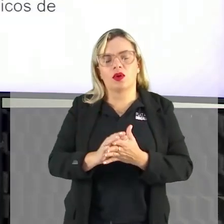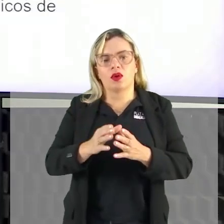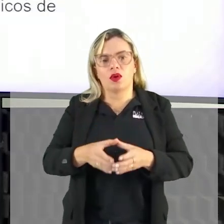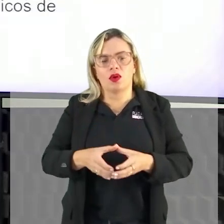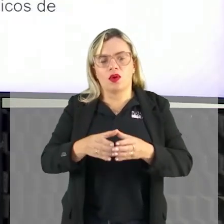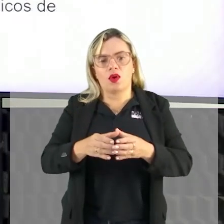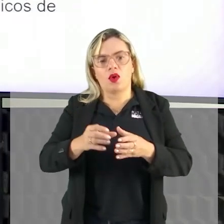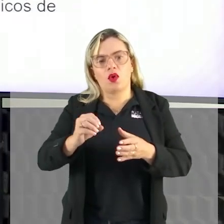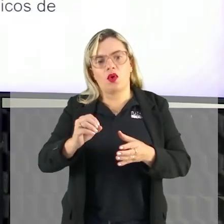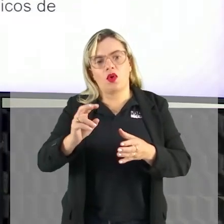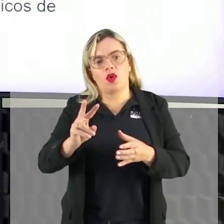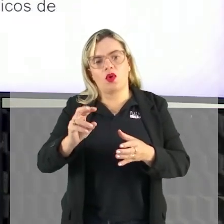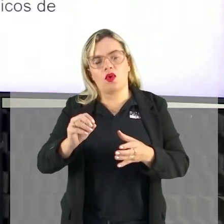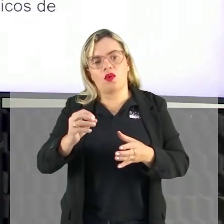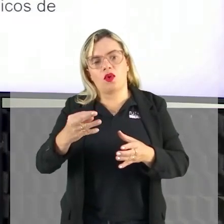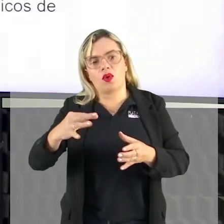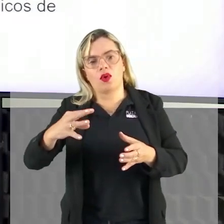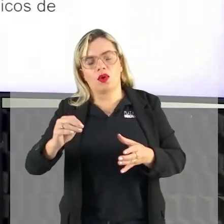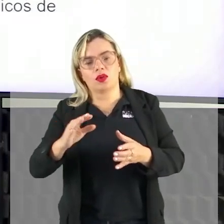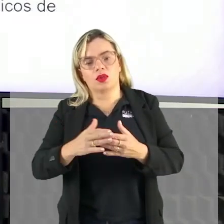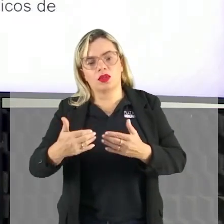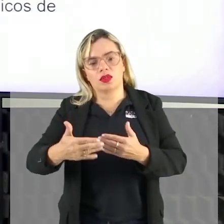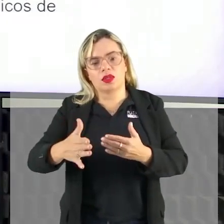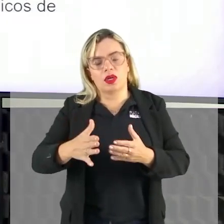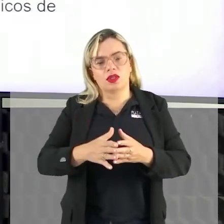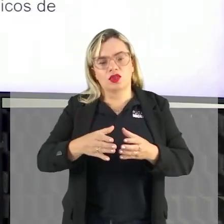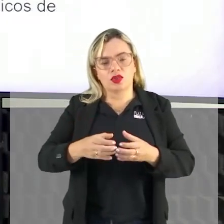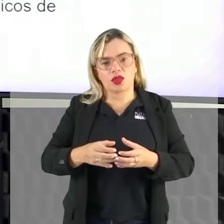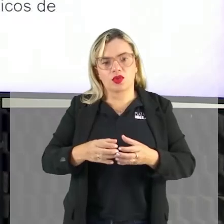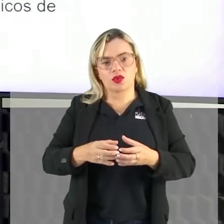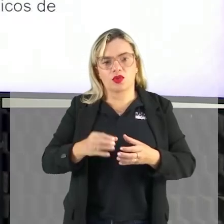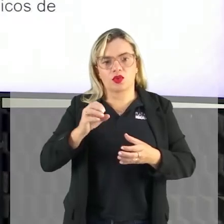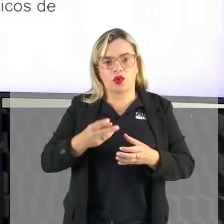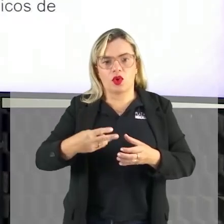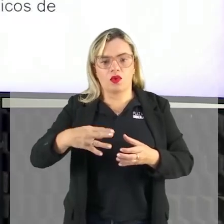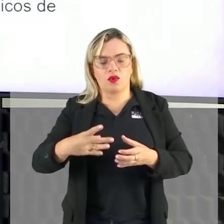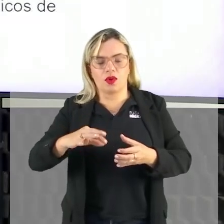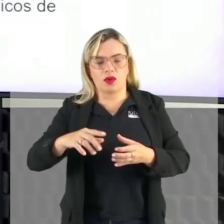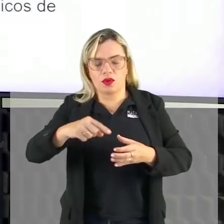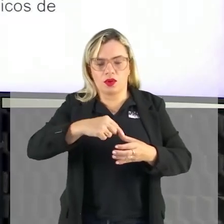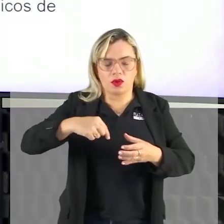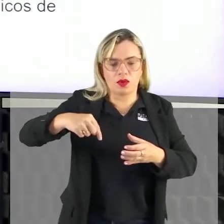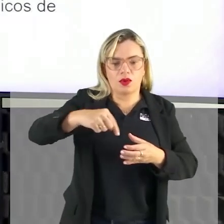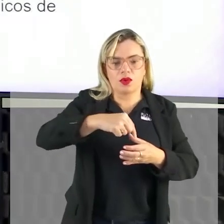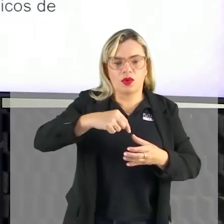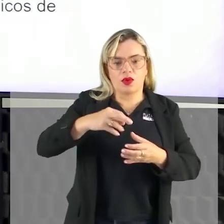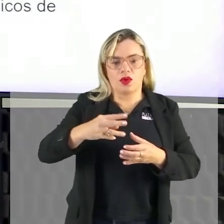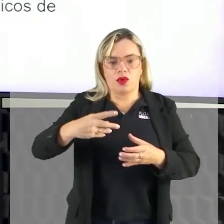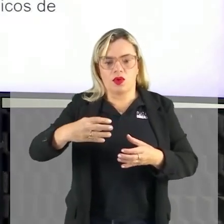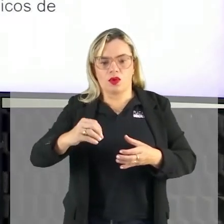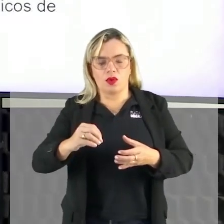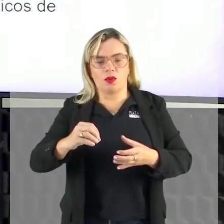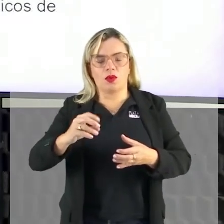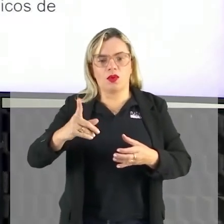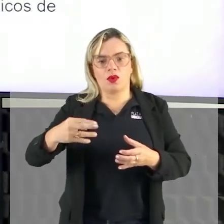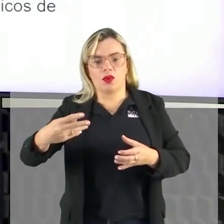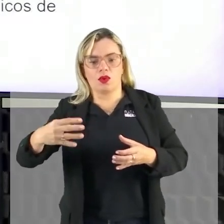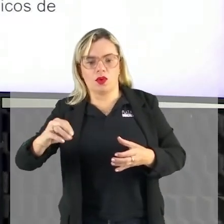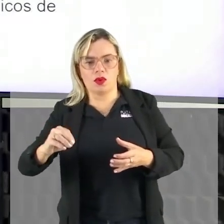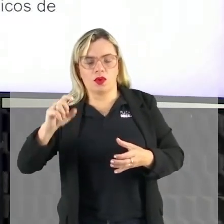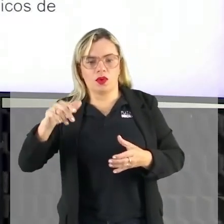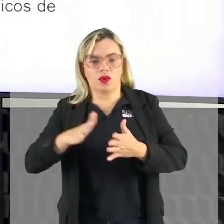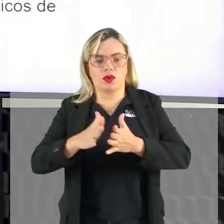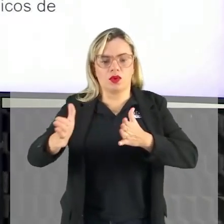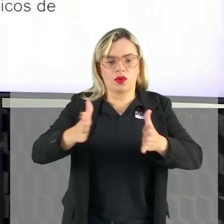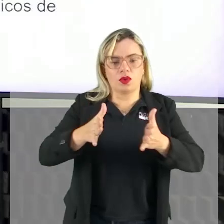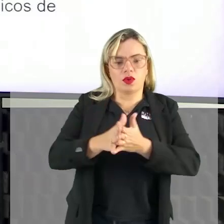ovócito, né, ele sai do ovário, então fica aquele espaço ali que a gente chama de corpo lúteo, né? Então, nessa